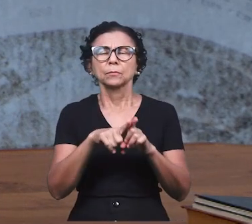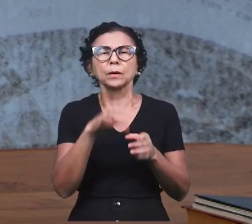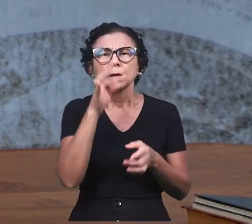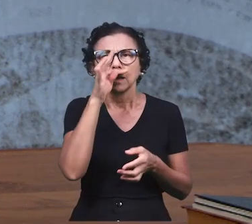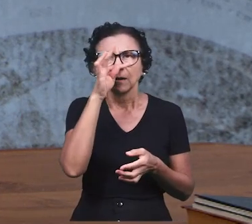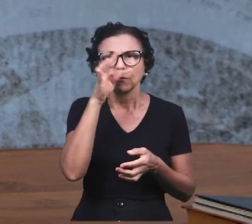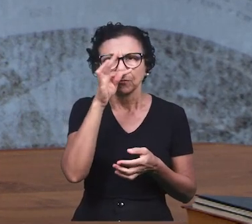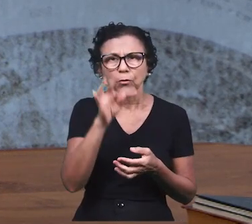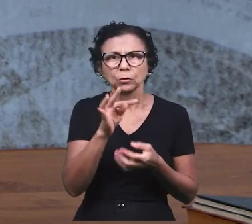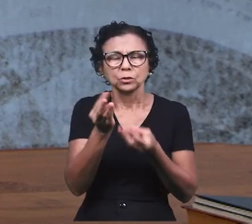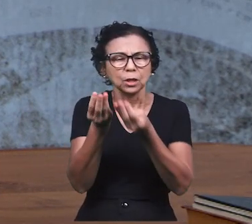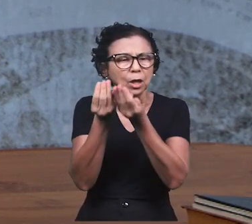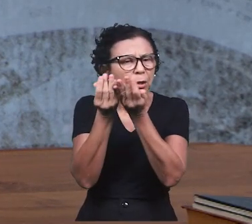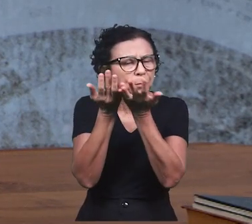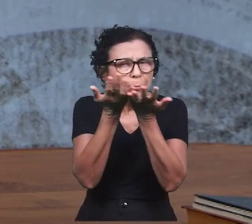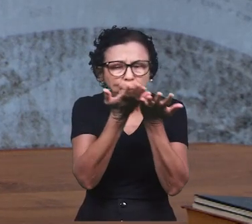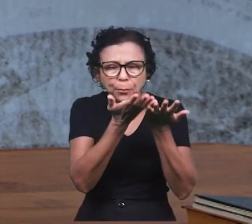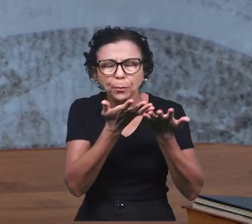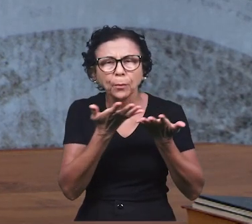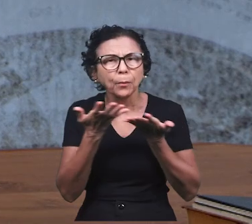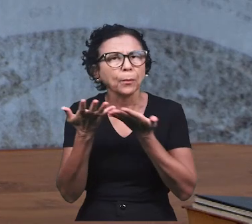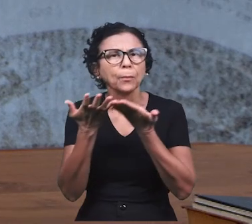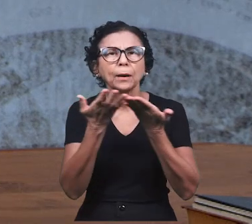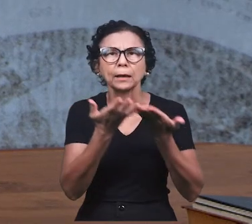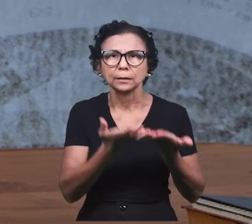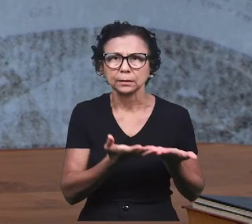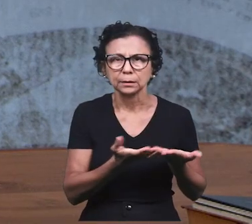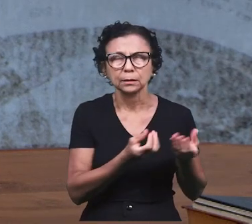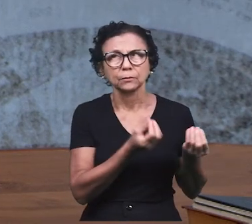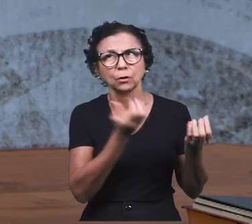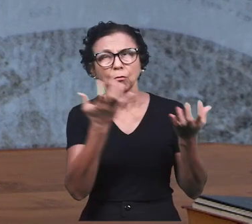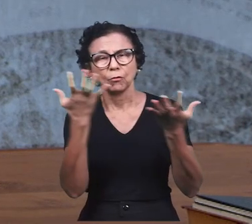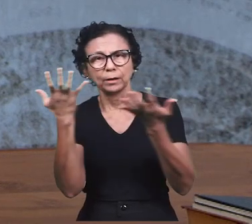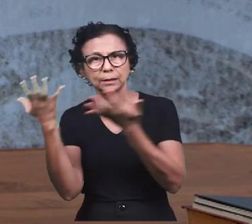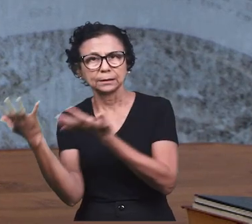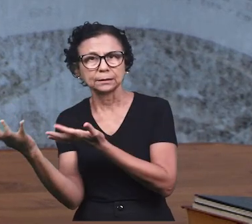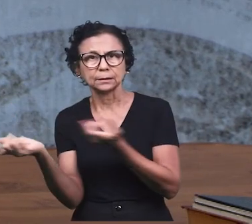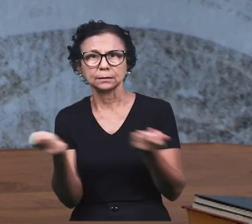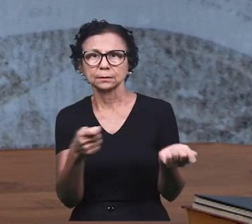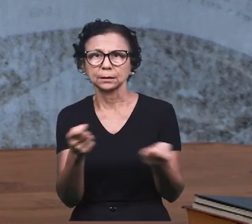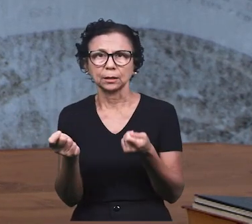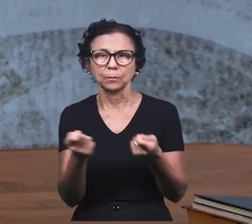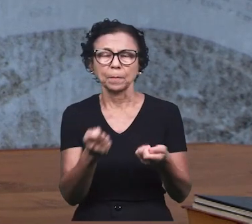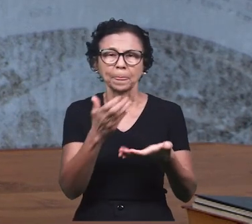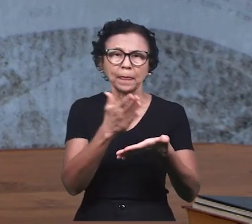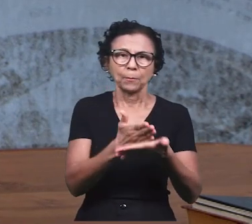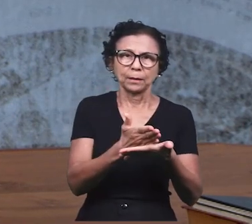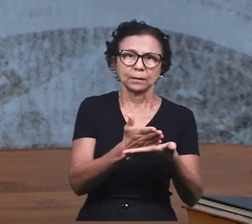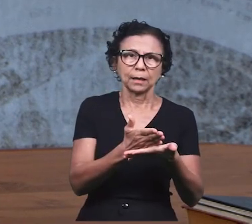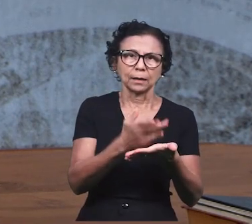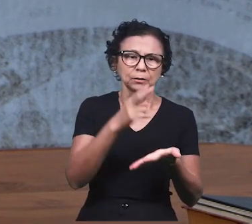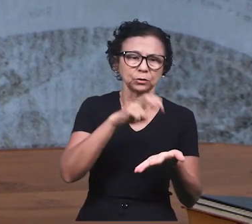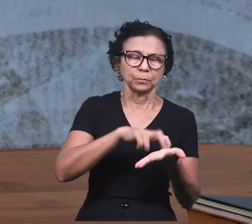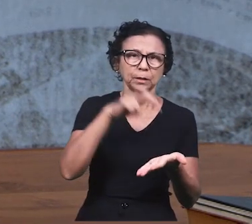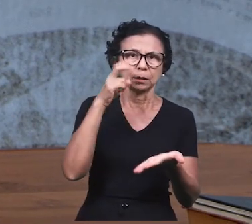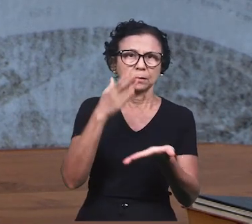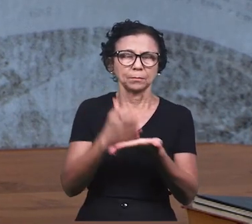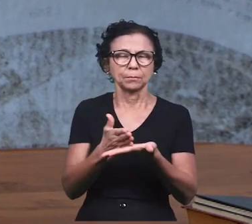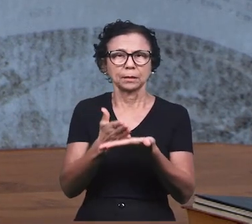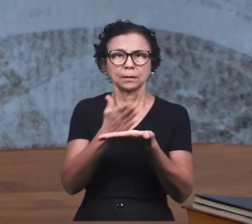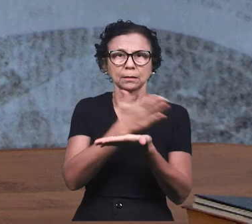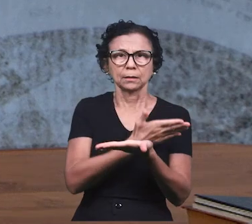pela oferta de manjares contínua, a metade pela manhã e a outra metade à